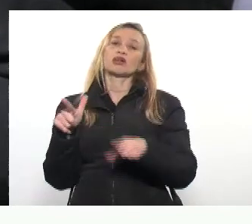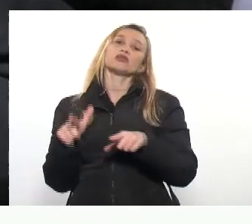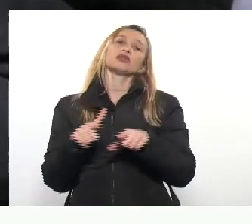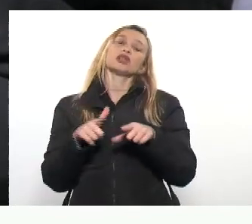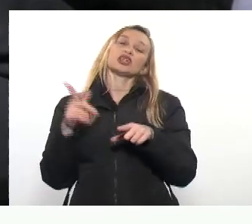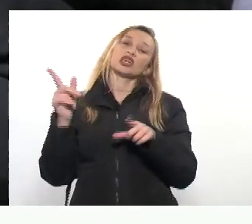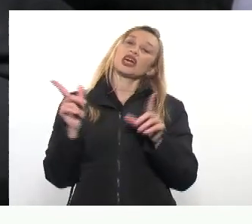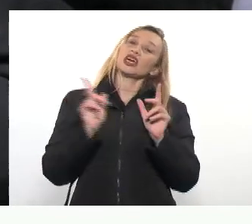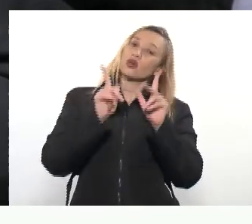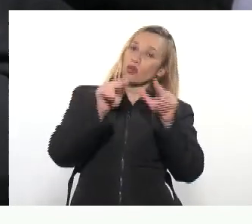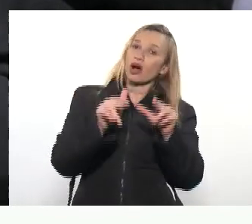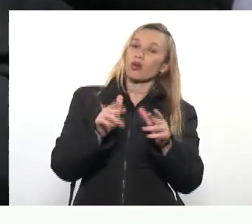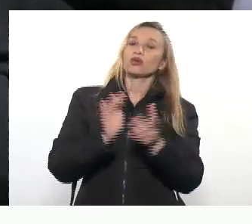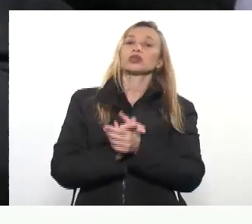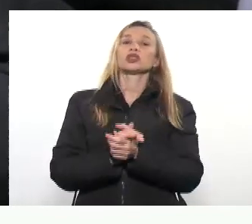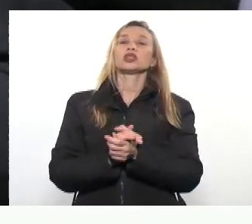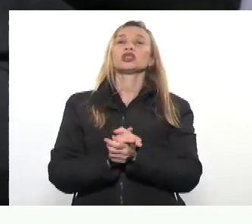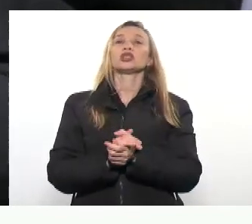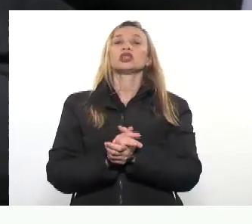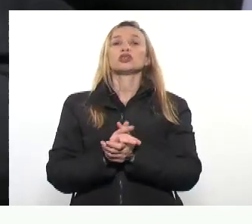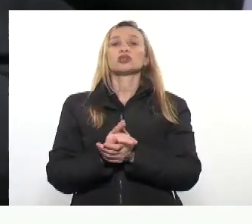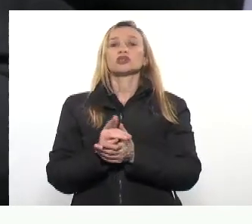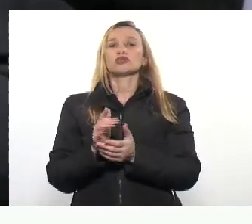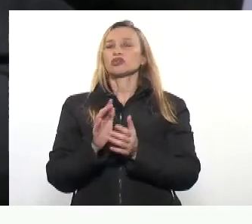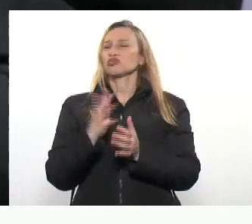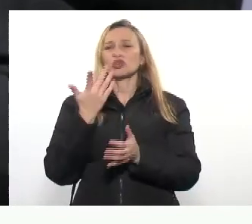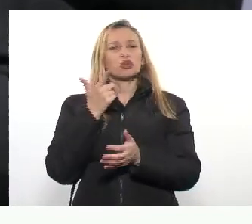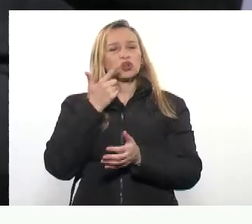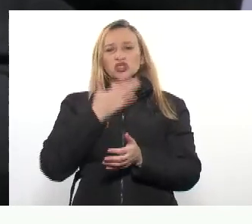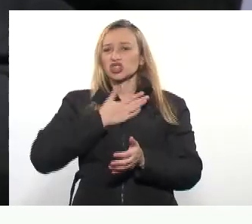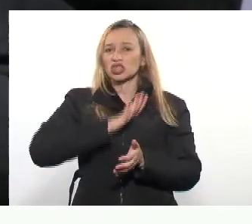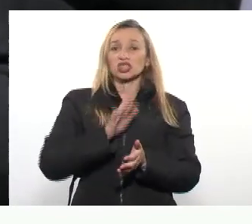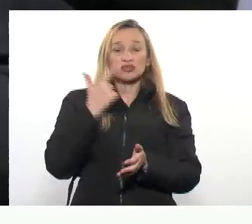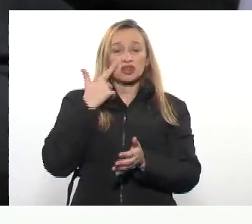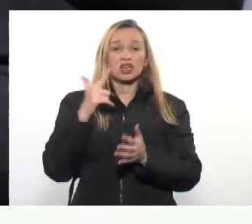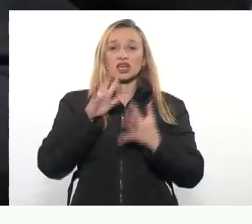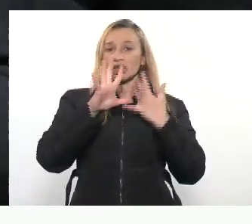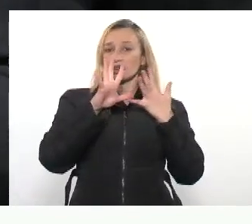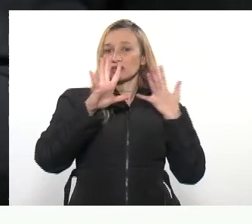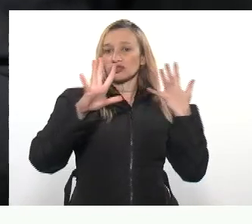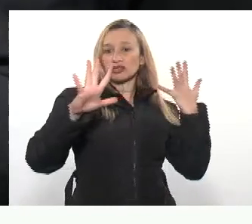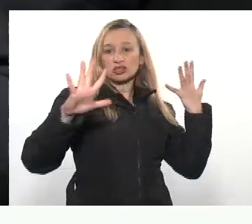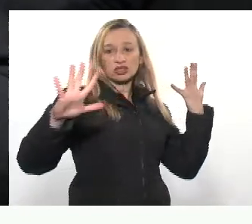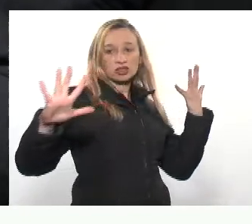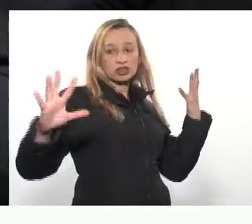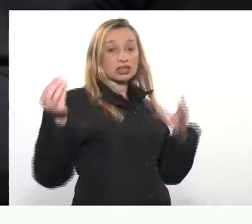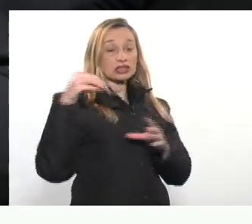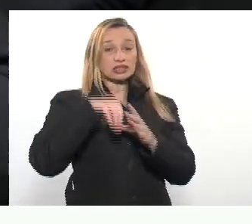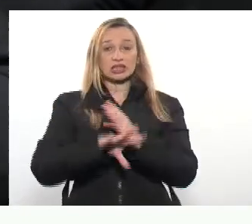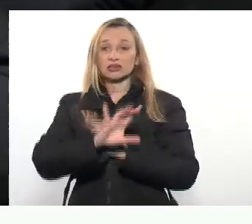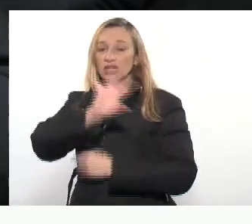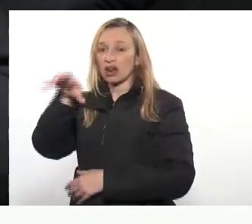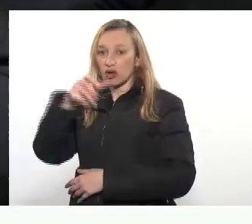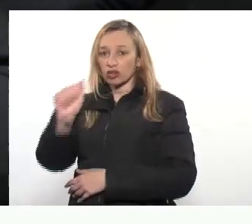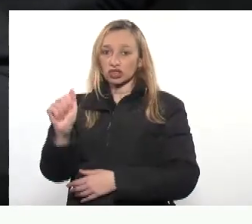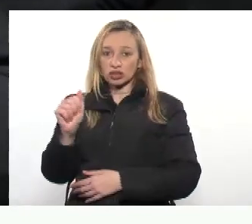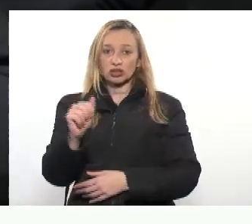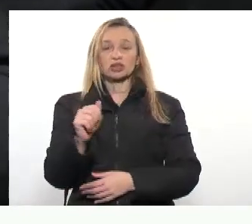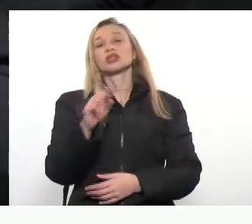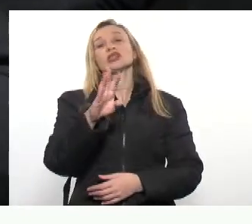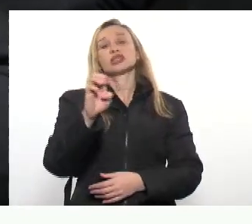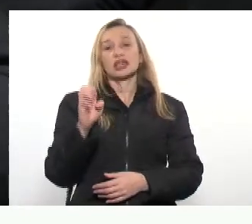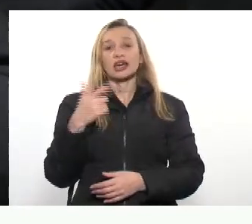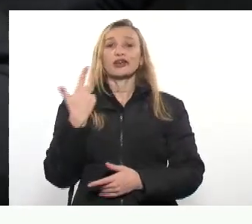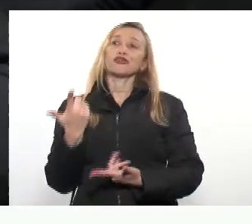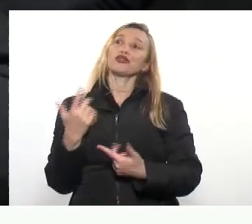esse. A gente não está satisfeito com filas nas lojas da SEDAI. Eu falo, realmente é uma coisa que me irrita na hora que alguém reclama que ficou